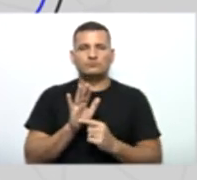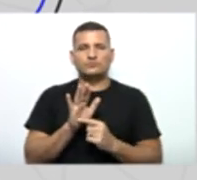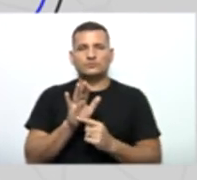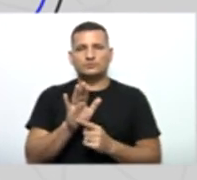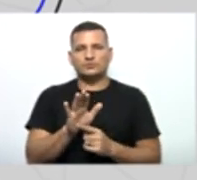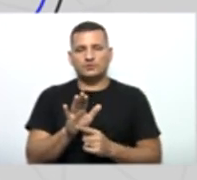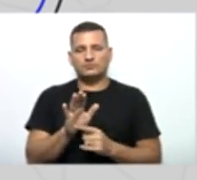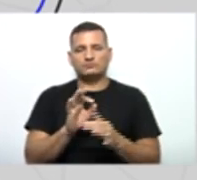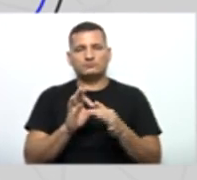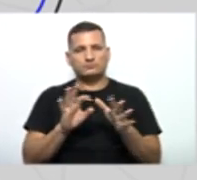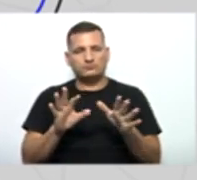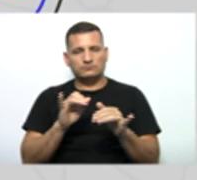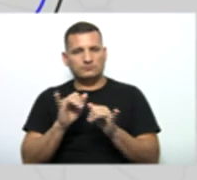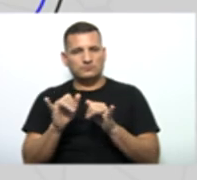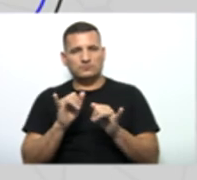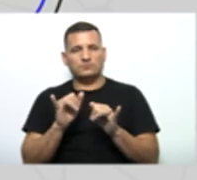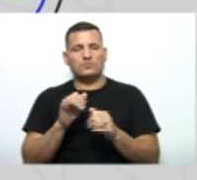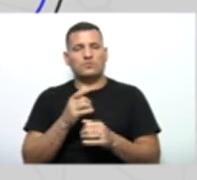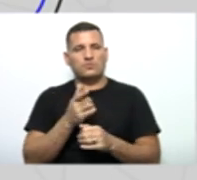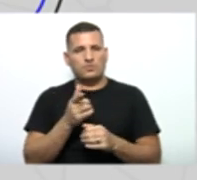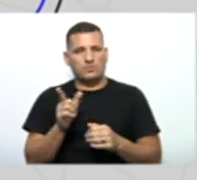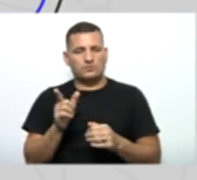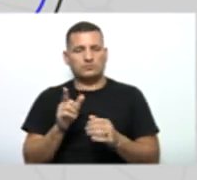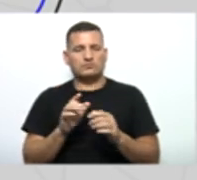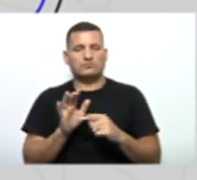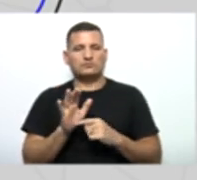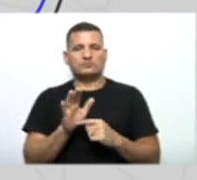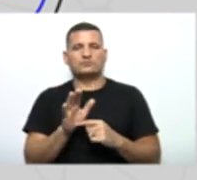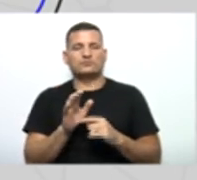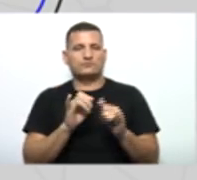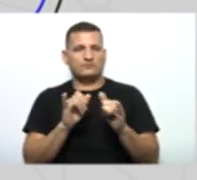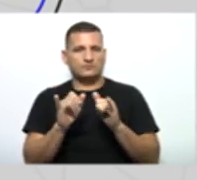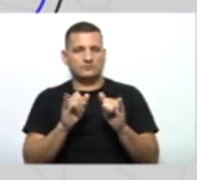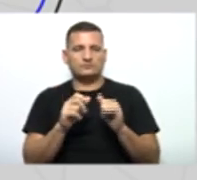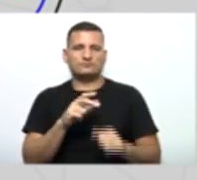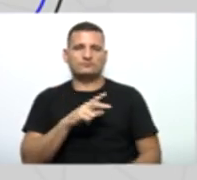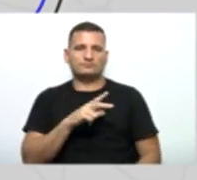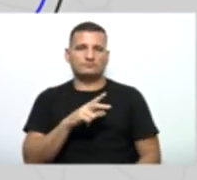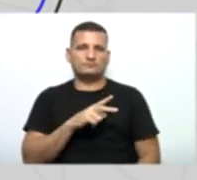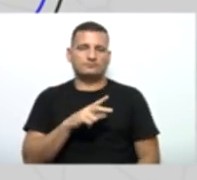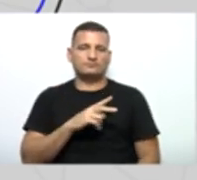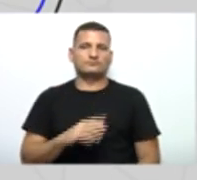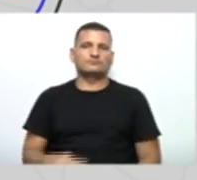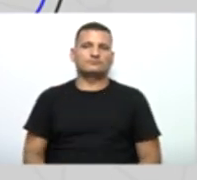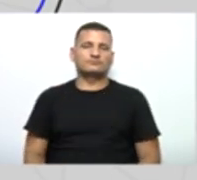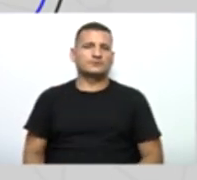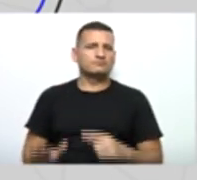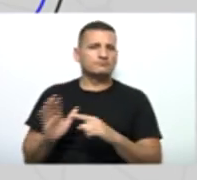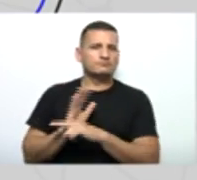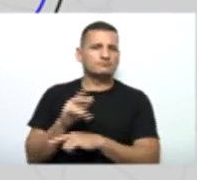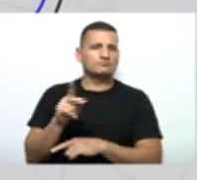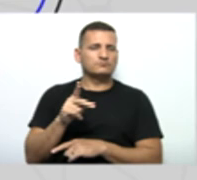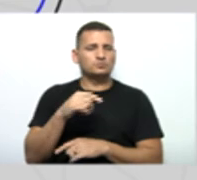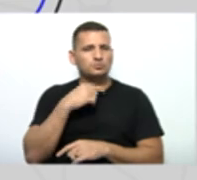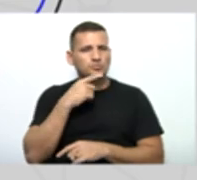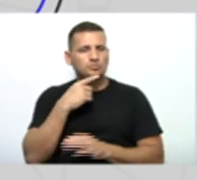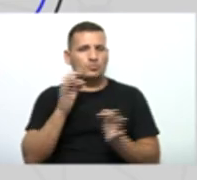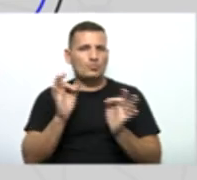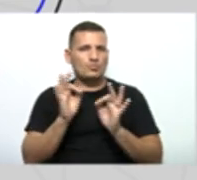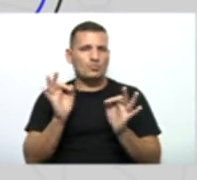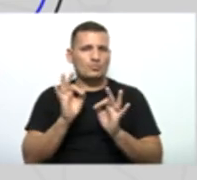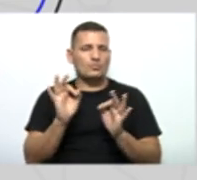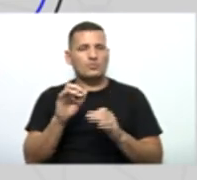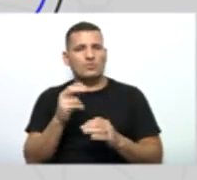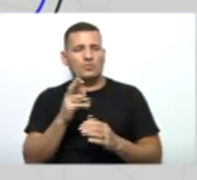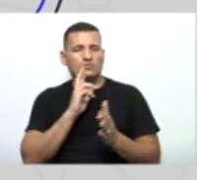mostrar somente as informações do tipo privado. Beleza, professor Eduardo? Mais ninguém mandou nenhuma resolução aí dessa